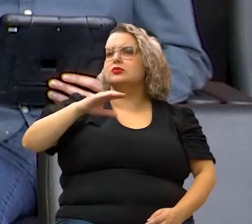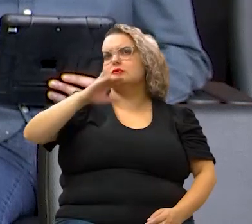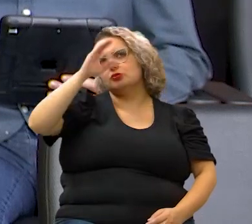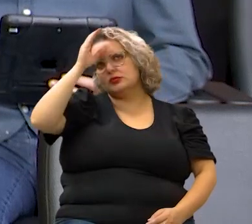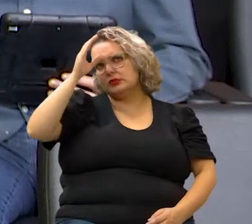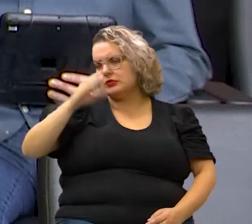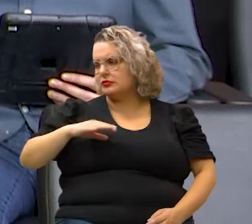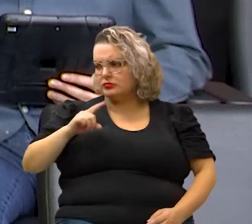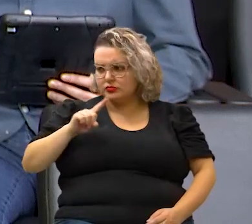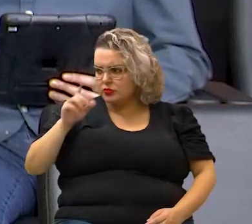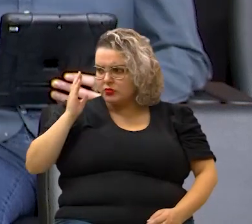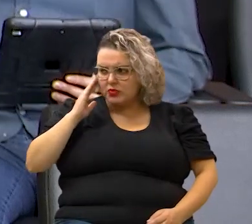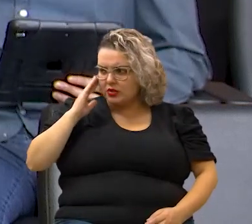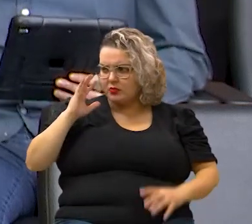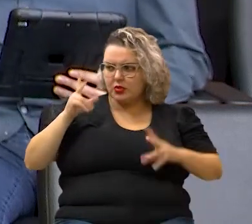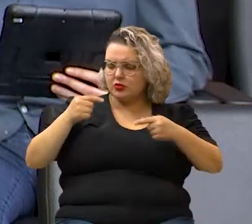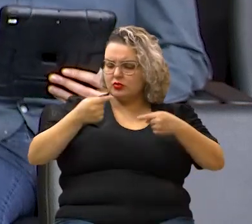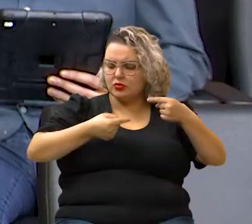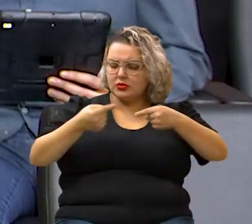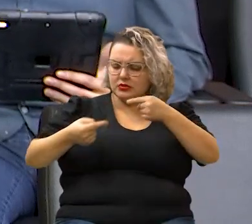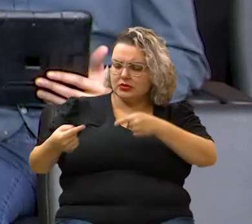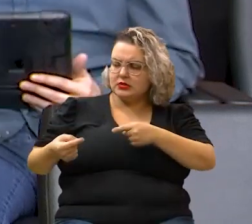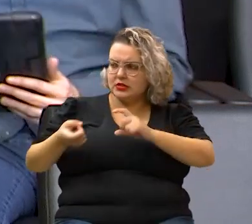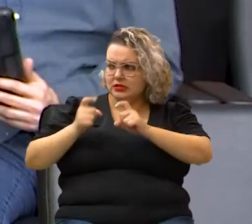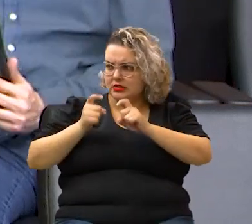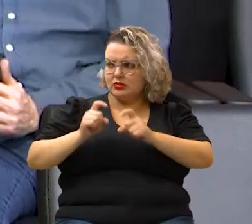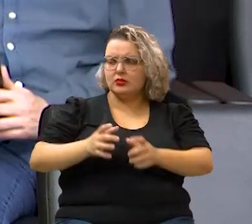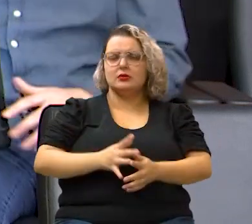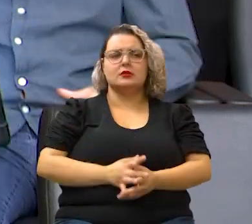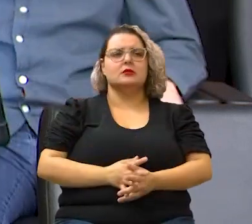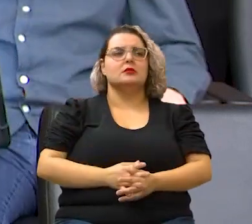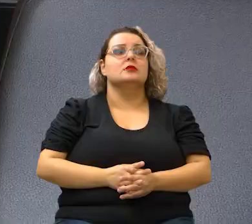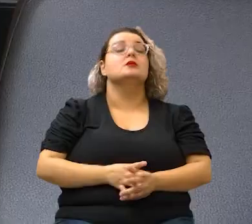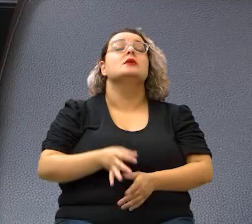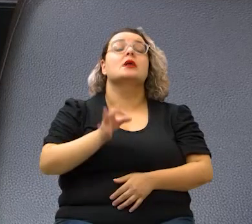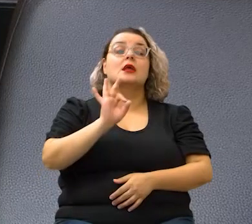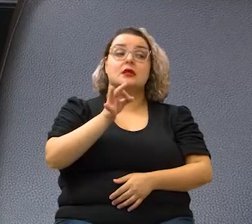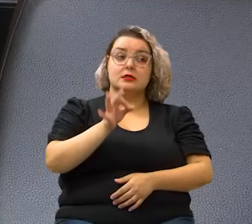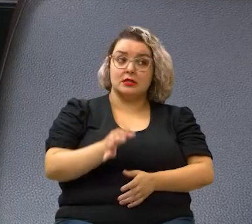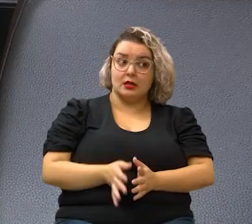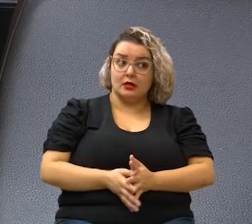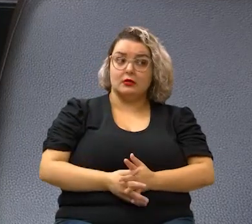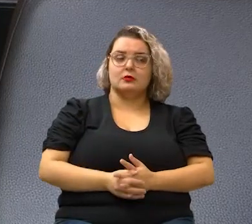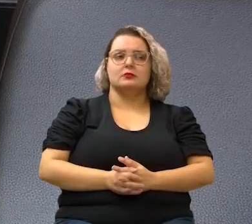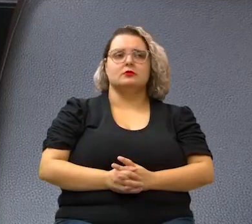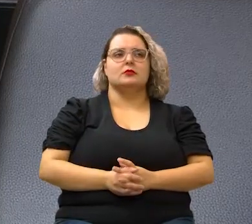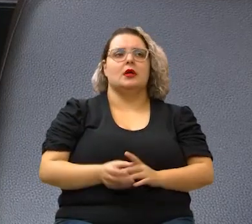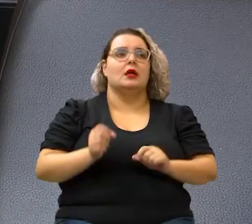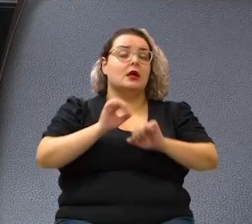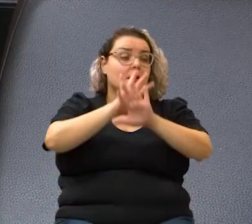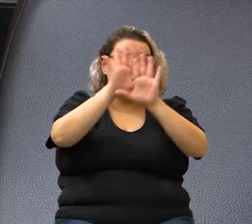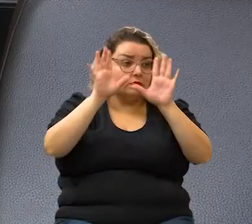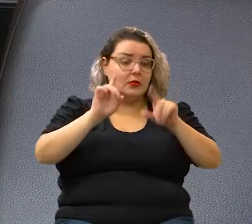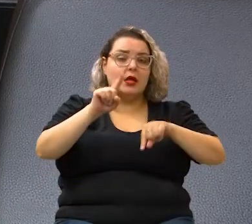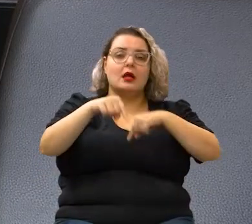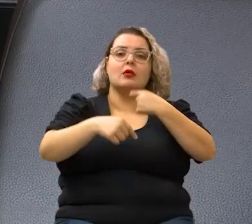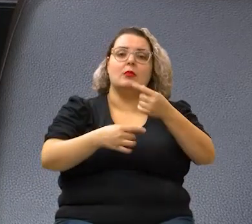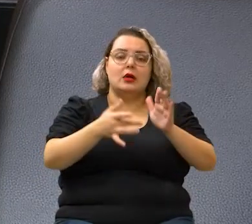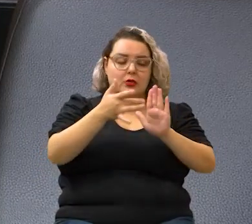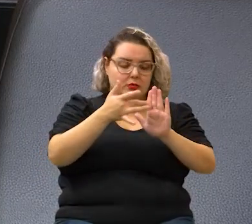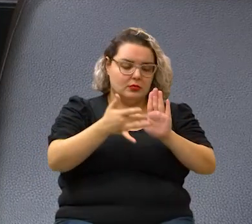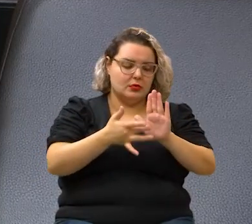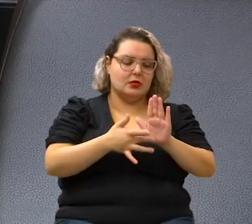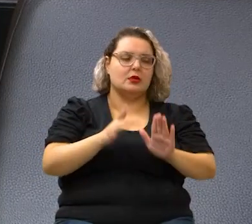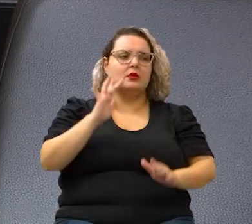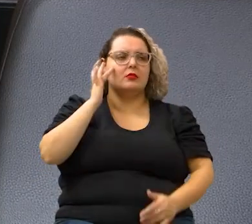que hoje os munícipes às vezes não ficam sabendo tudo que é discutido nessas reuniões? Exatamente. A questão da transparência é